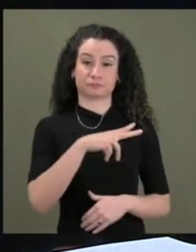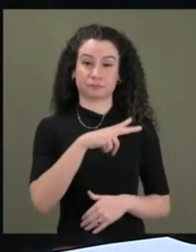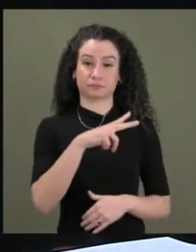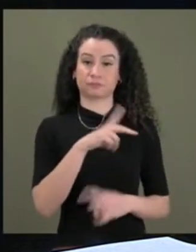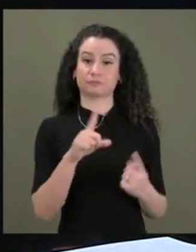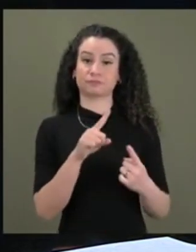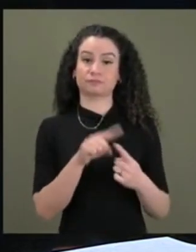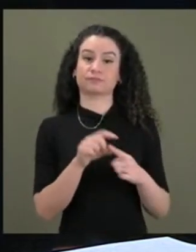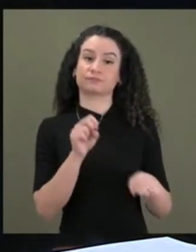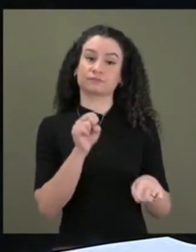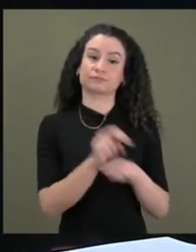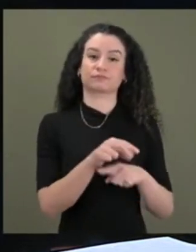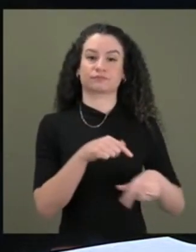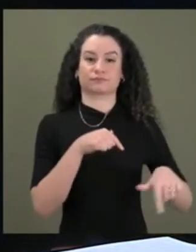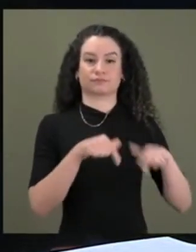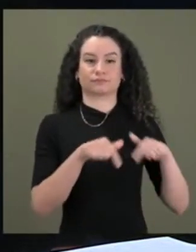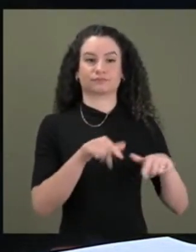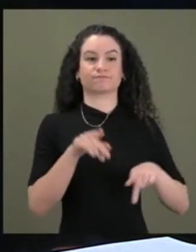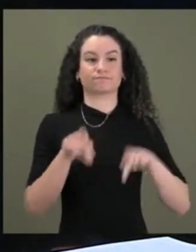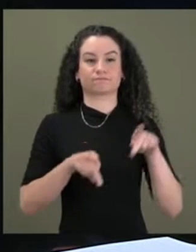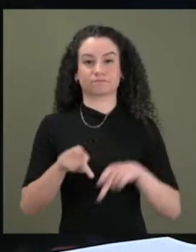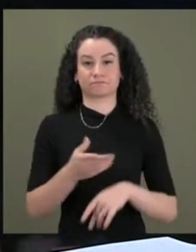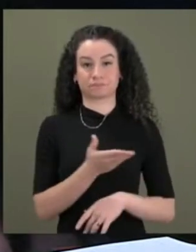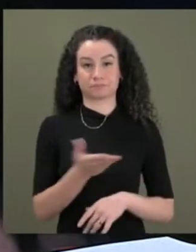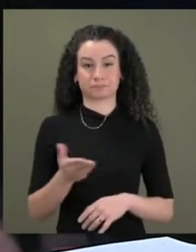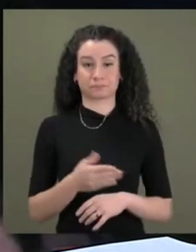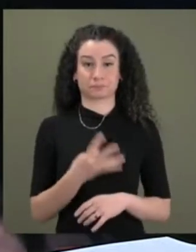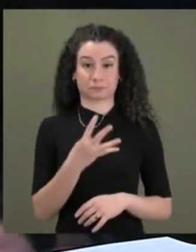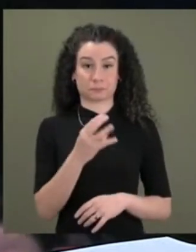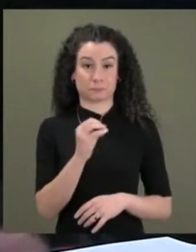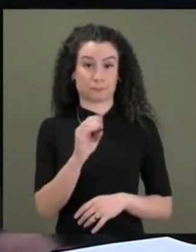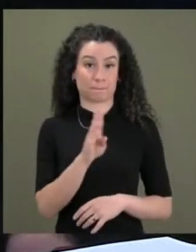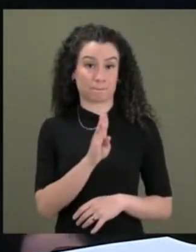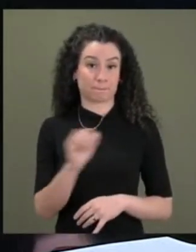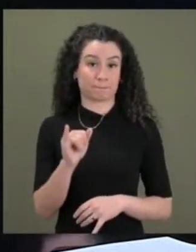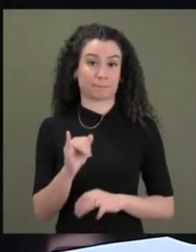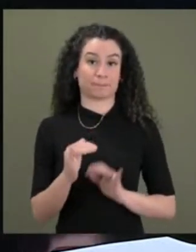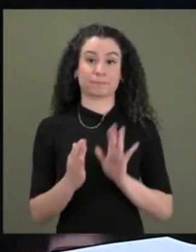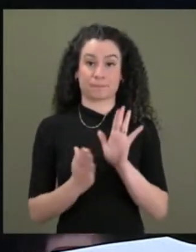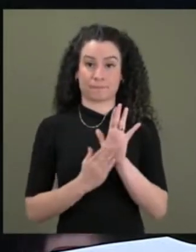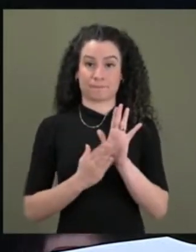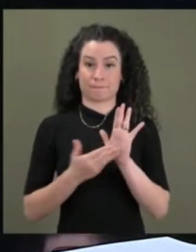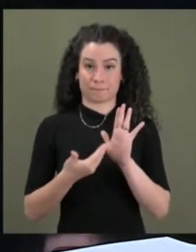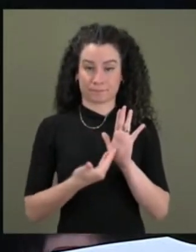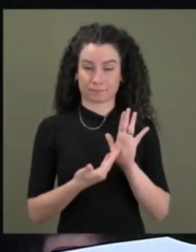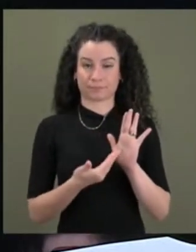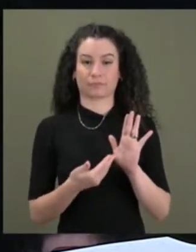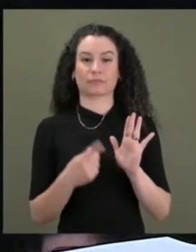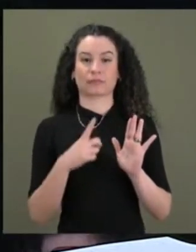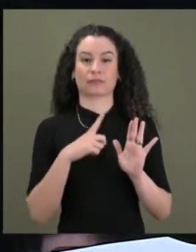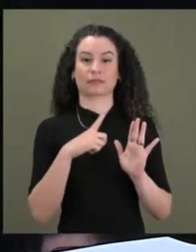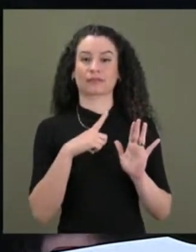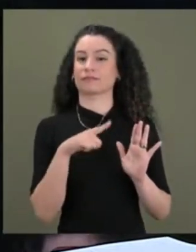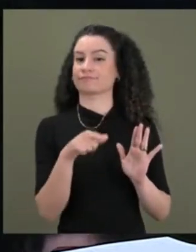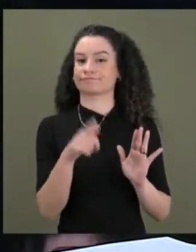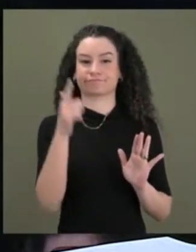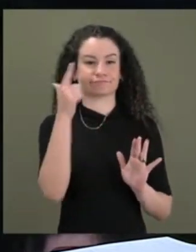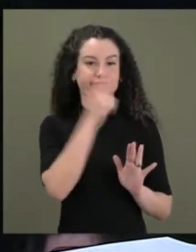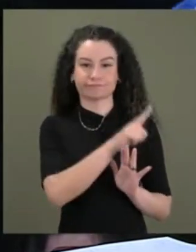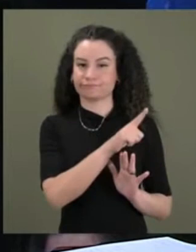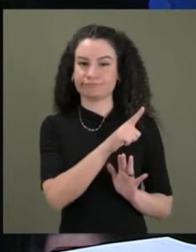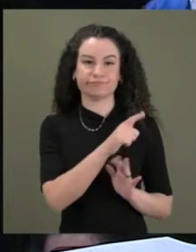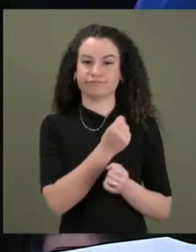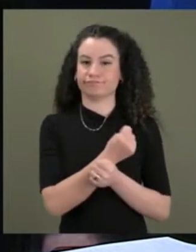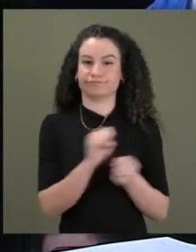gerar emprego para o nosso povo. Os 40 bilhões previstos na proposta não dão conta do desafio que os